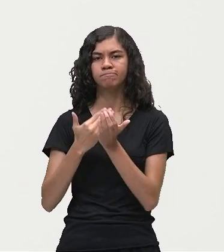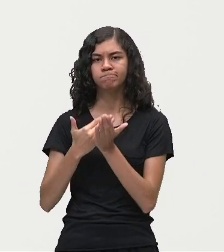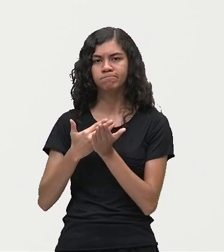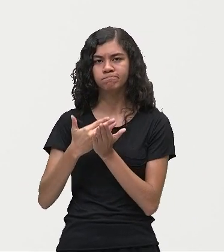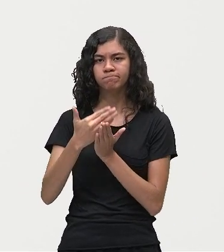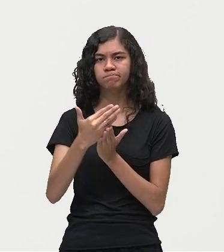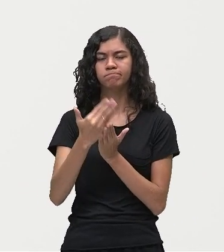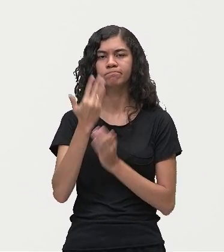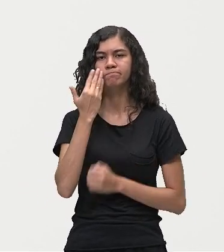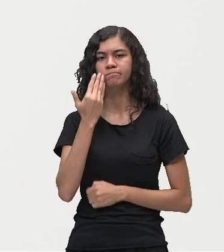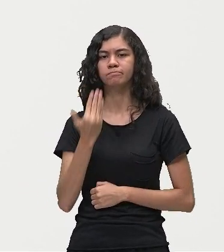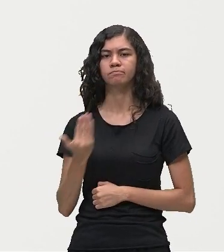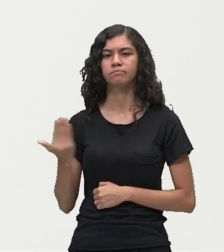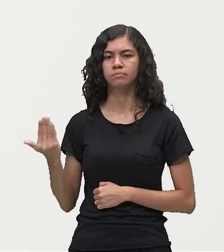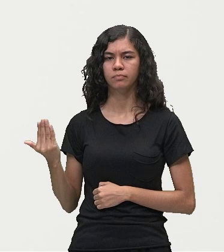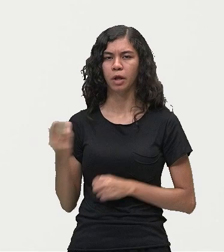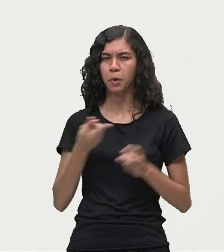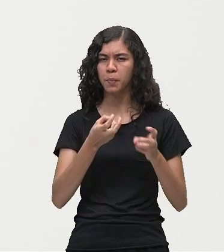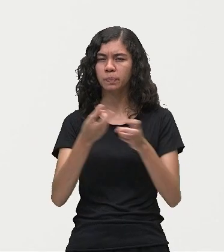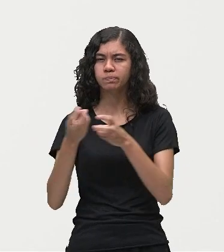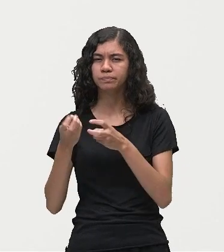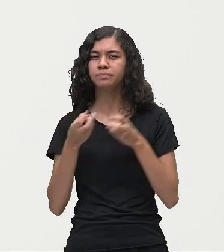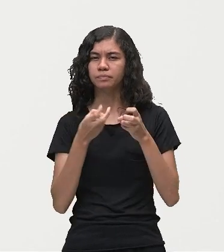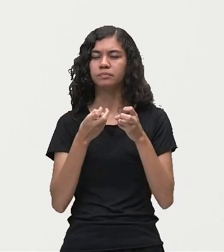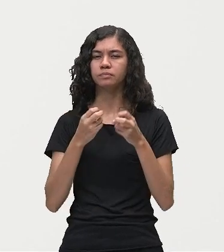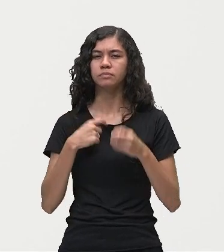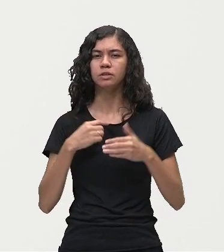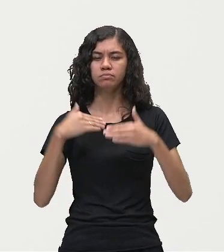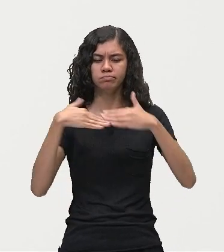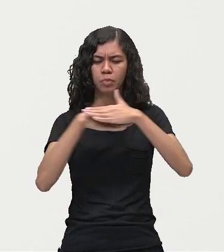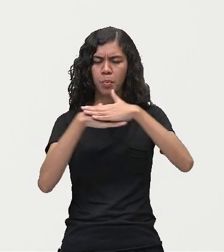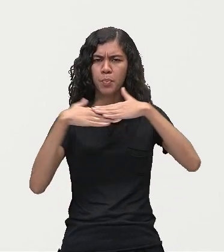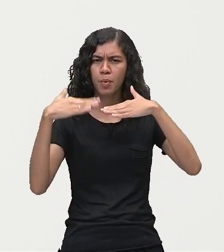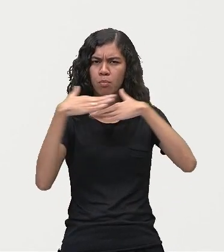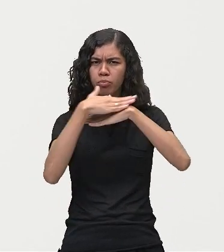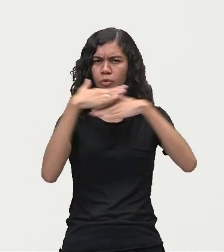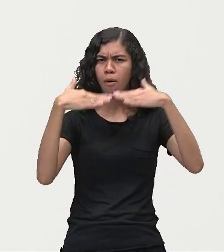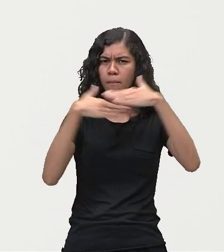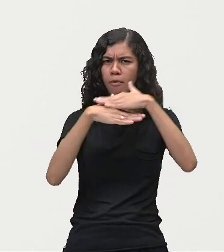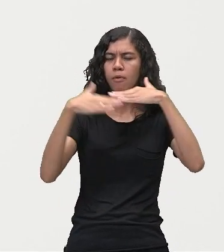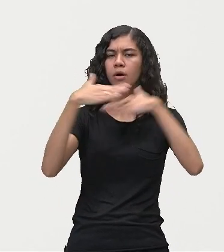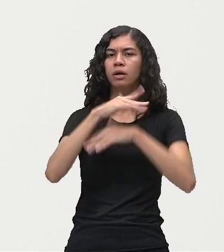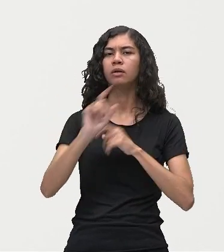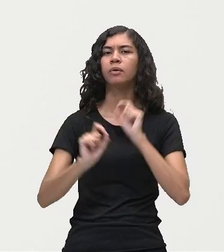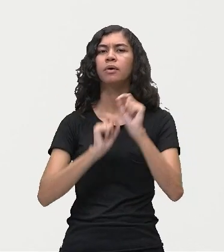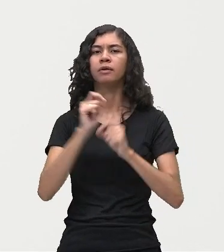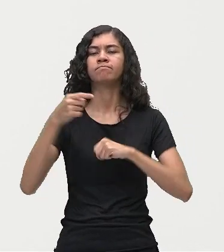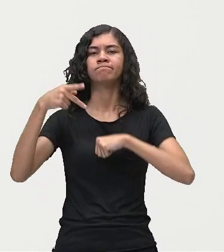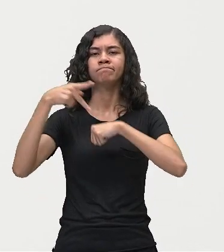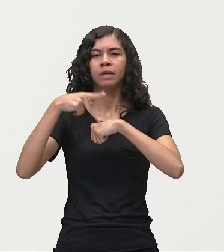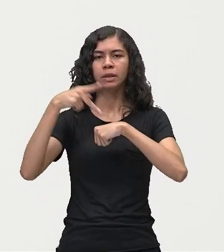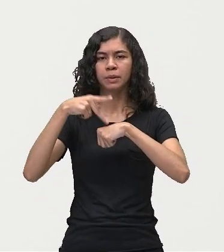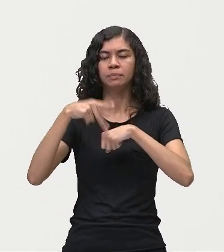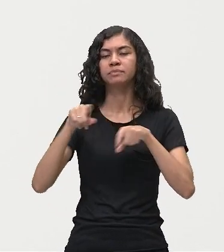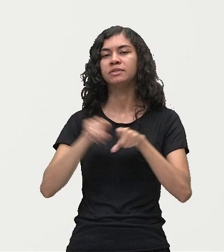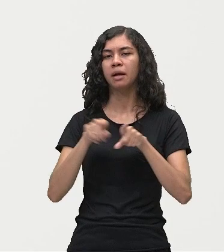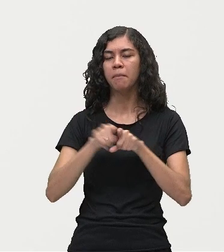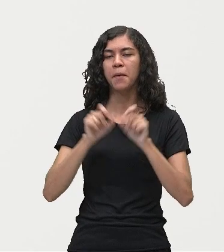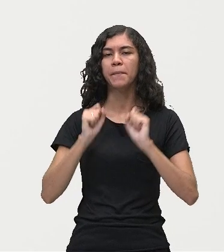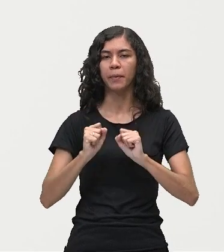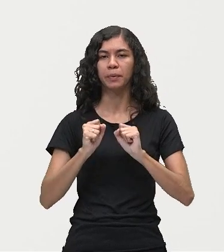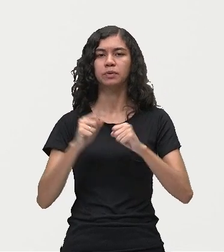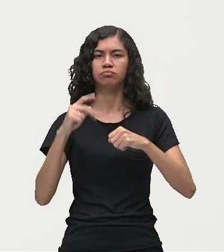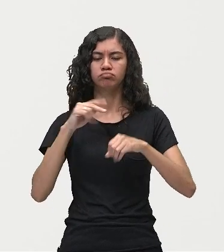aqui, ó, entre as rochas se formaram petróleo e também pode ser formado gás